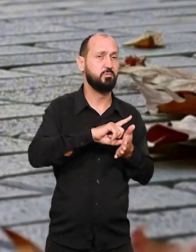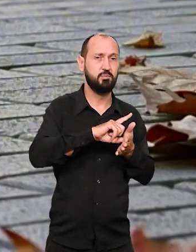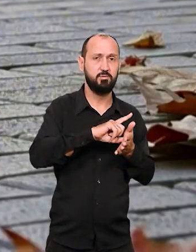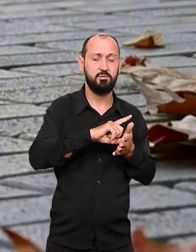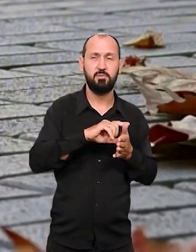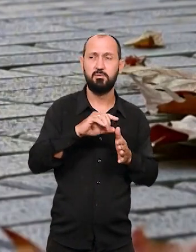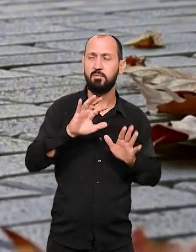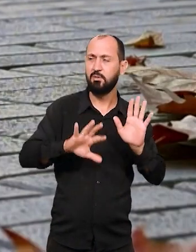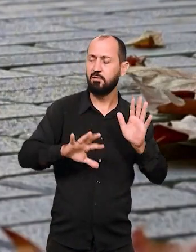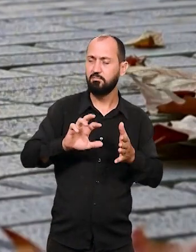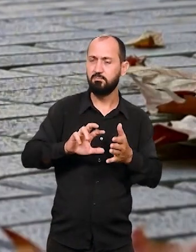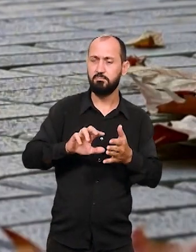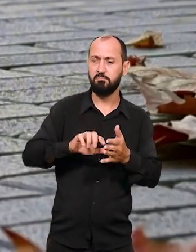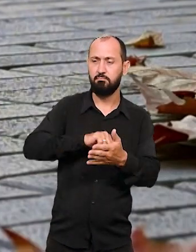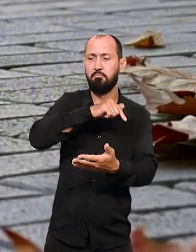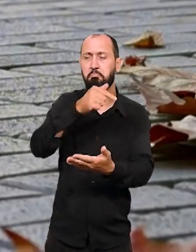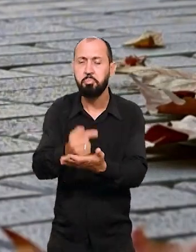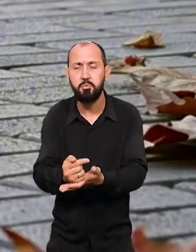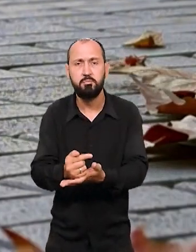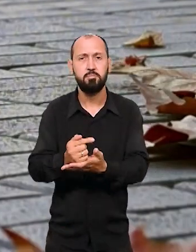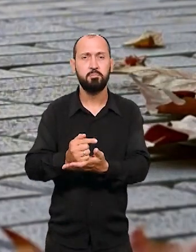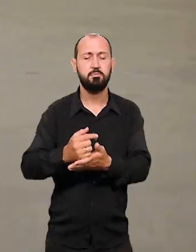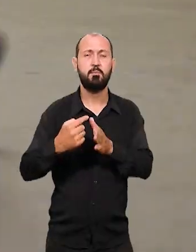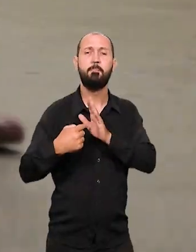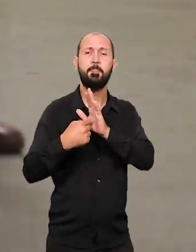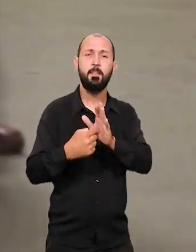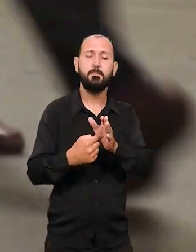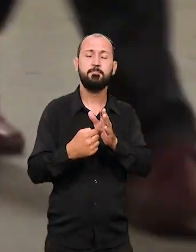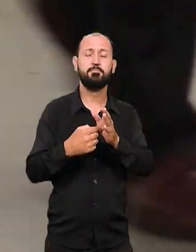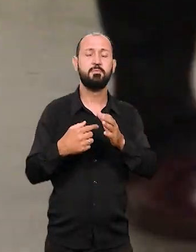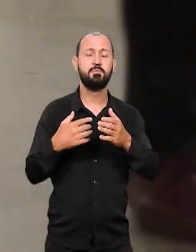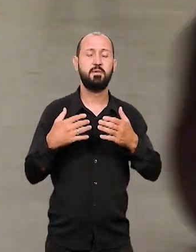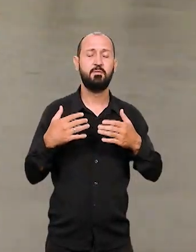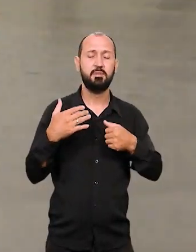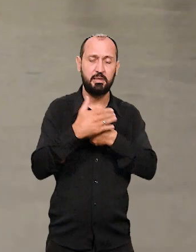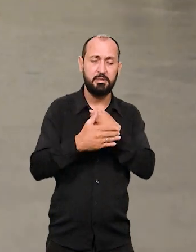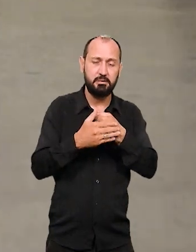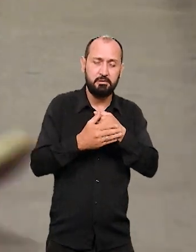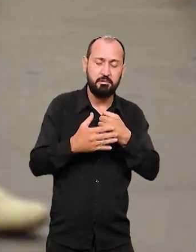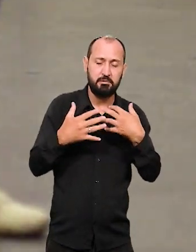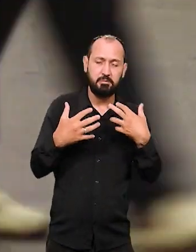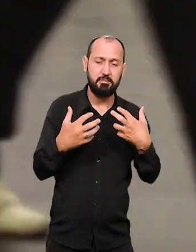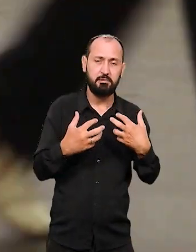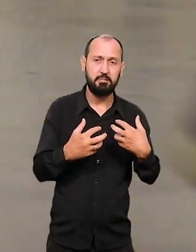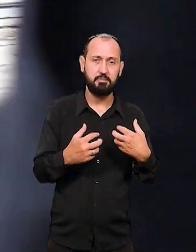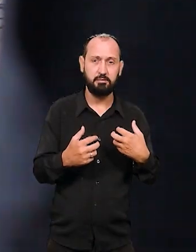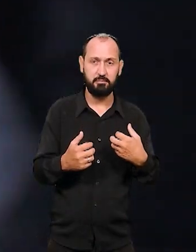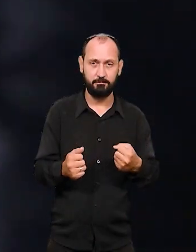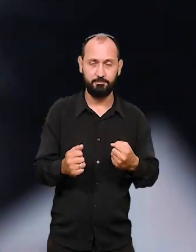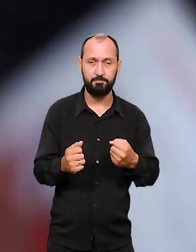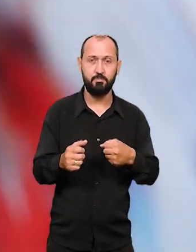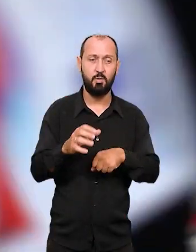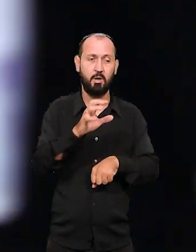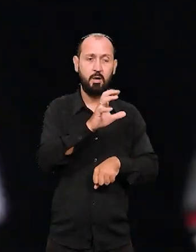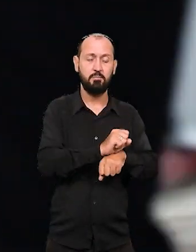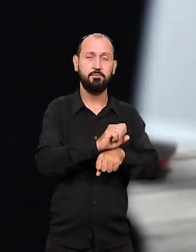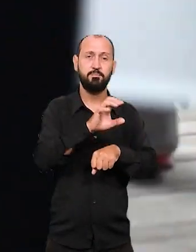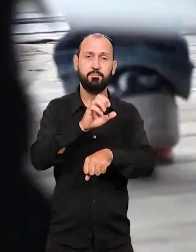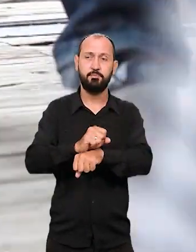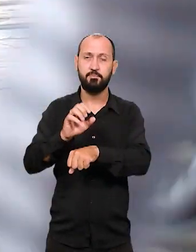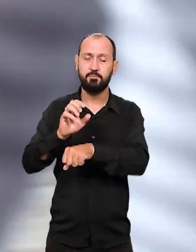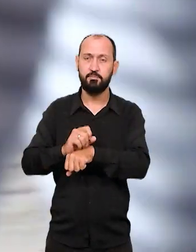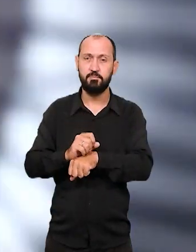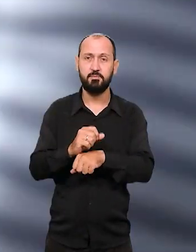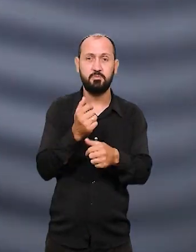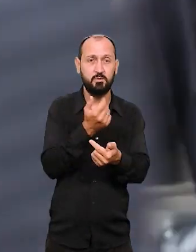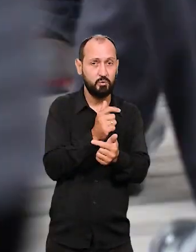anteriormente e que, de repente, apresentavam uma imunodeficiência, que era uma imunodeficiência adquirida, pois eles